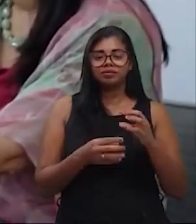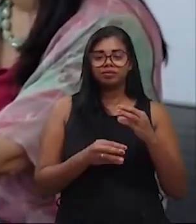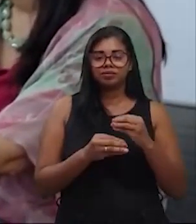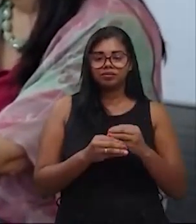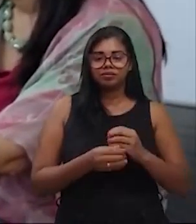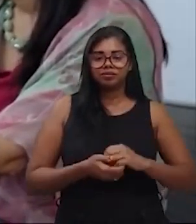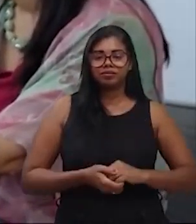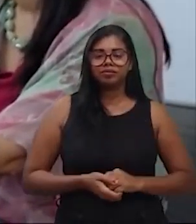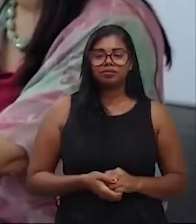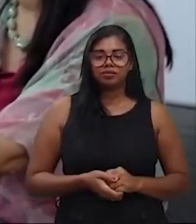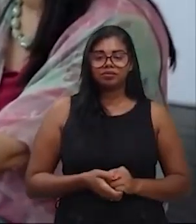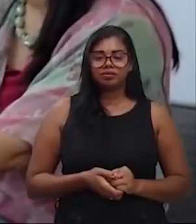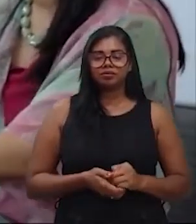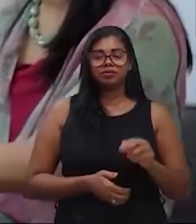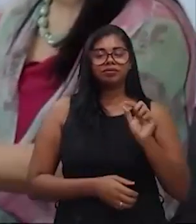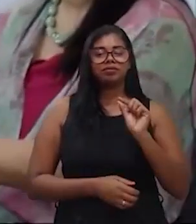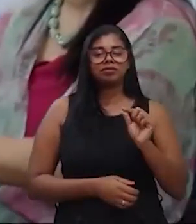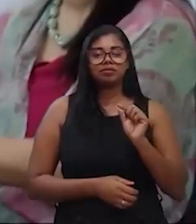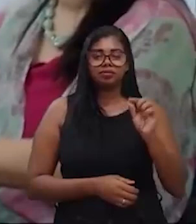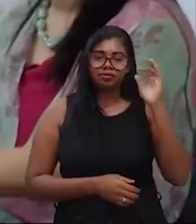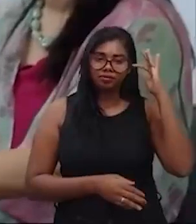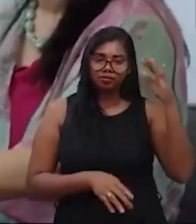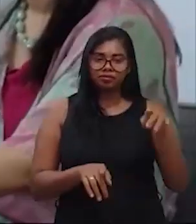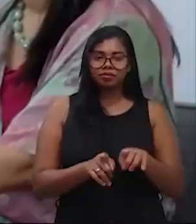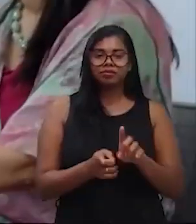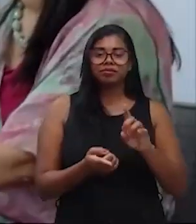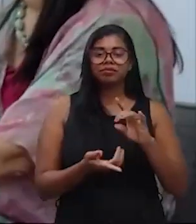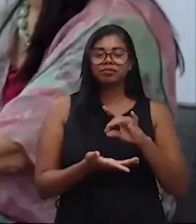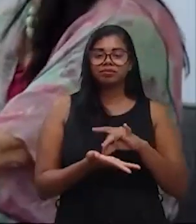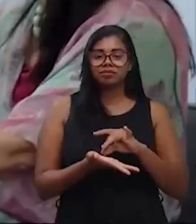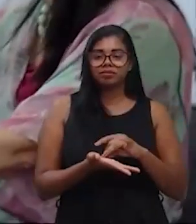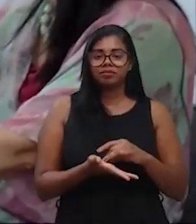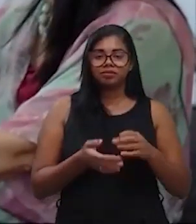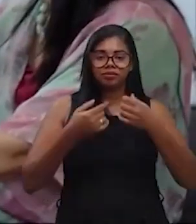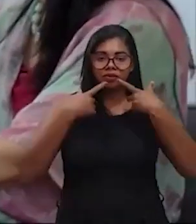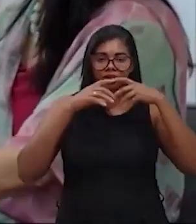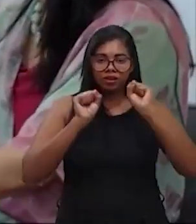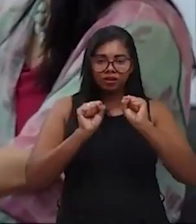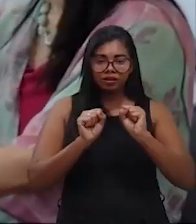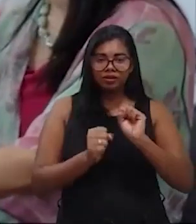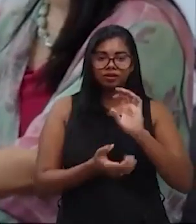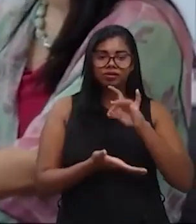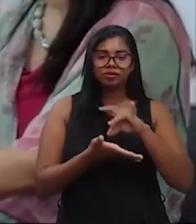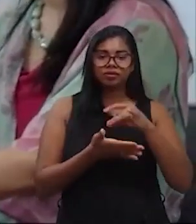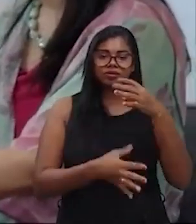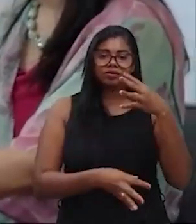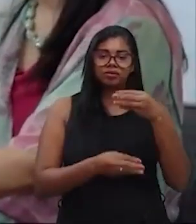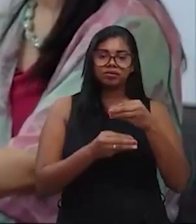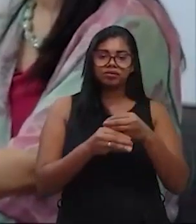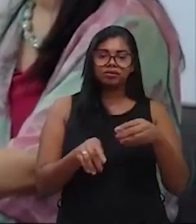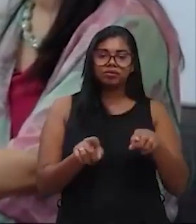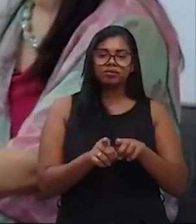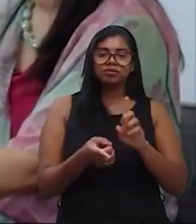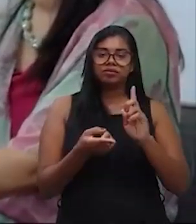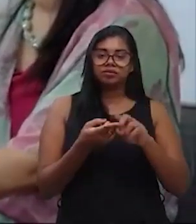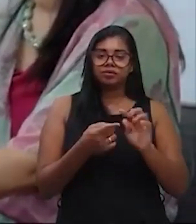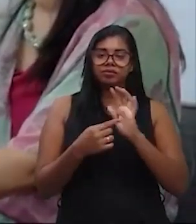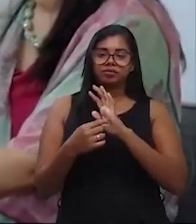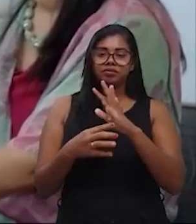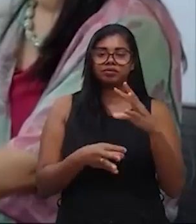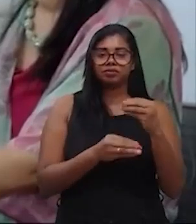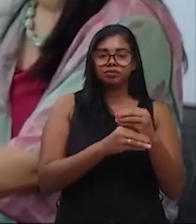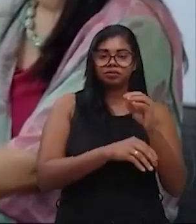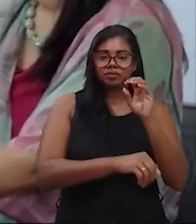já tem uma linguagem, né? Aquilo que a gente almeja alcançar já tem uma determinada linguagem. Então a gente tem que construir também o nosso próprio caminho e